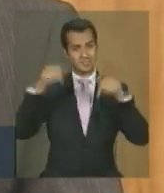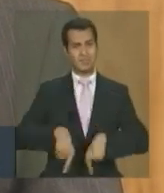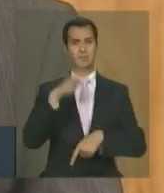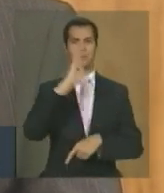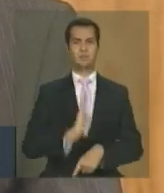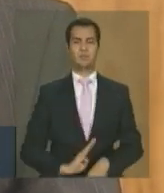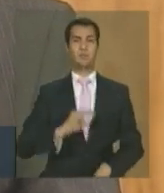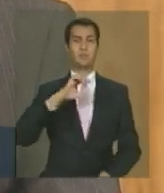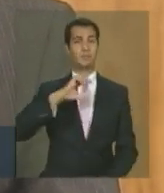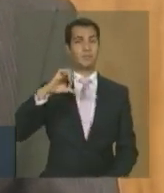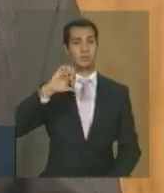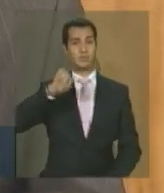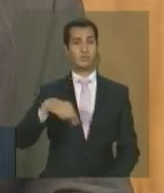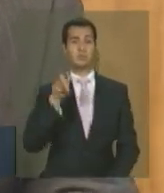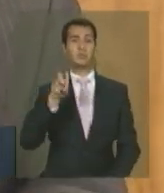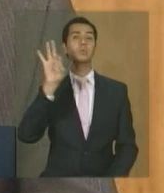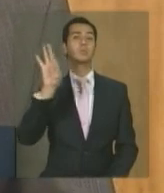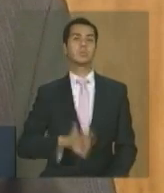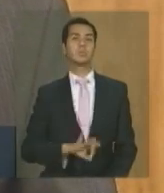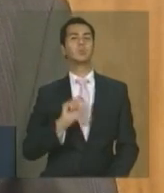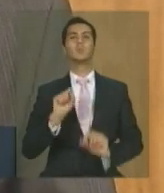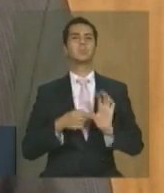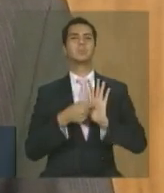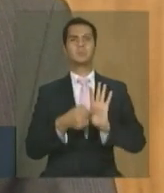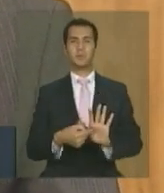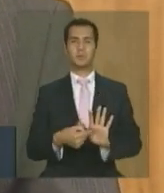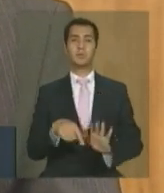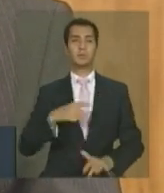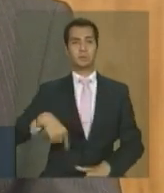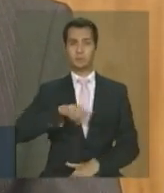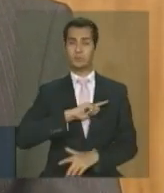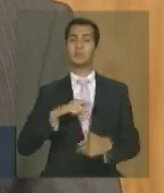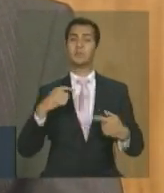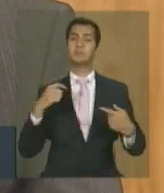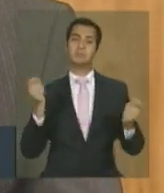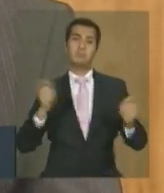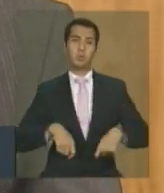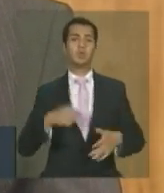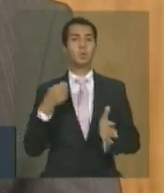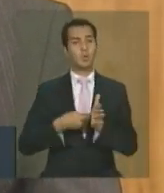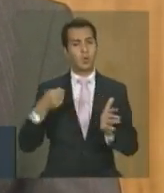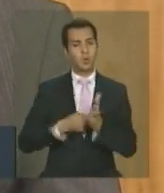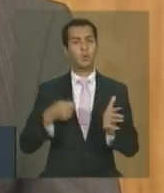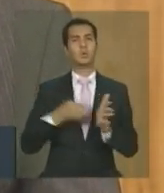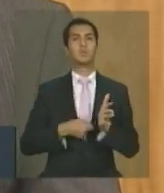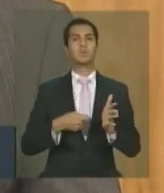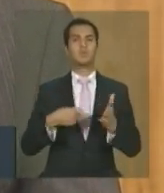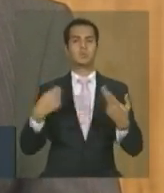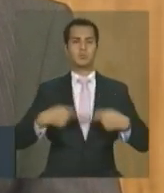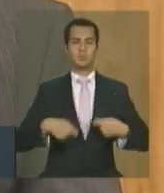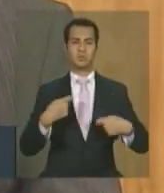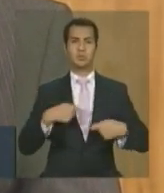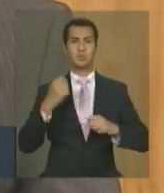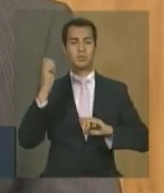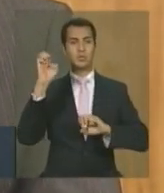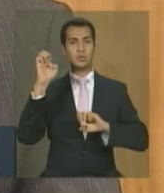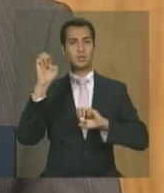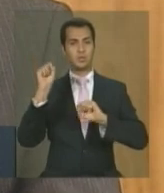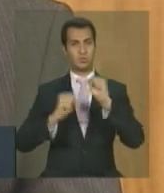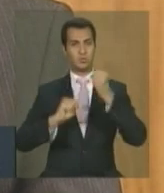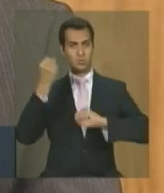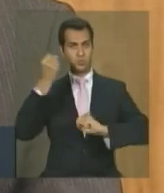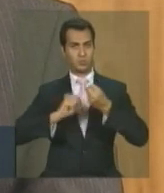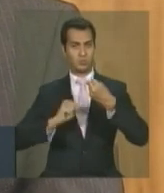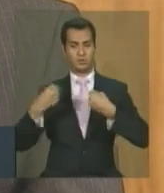99,5%. Isso mostra que nós temos que continuar exigindo e vamos exigir cada vez mais da indústria automotiva conteúdo local